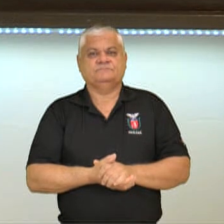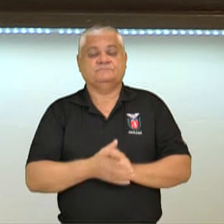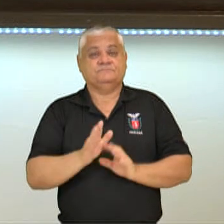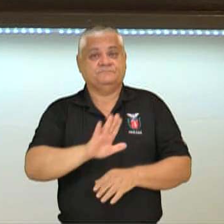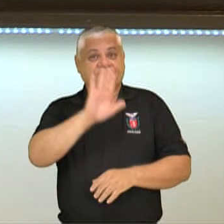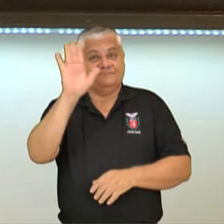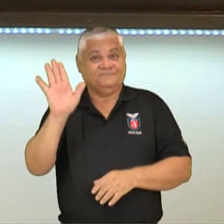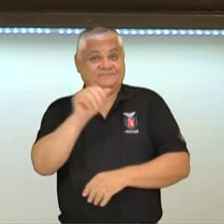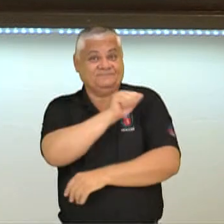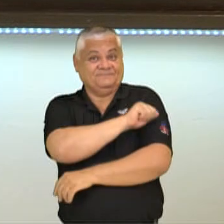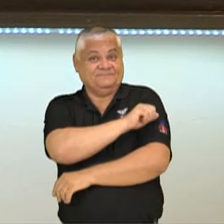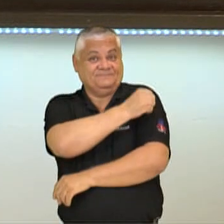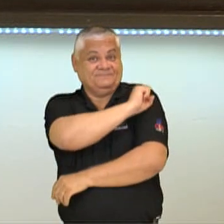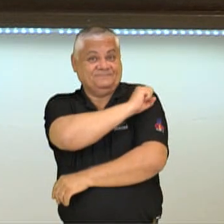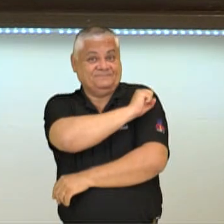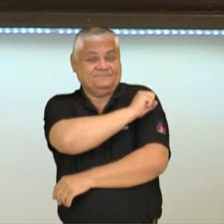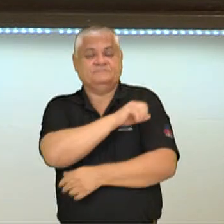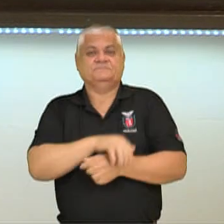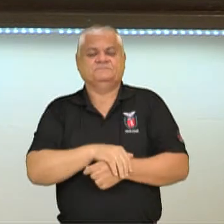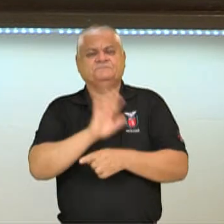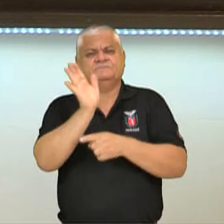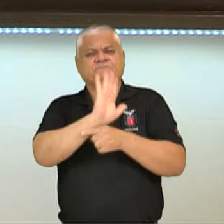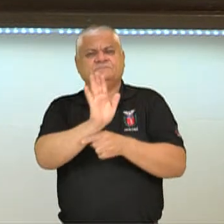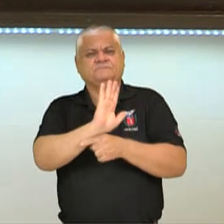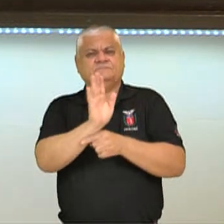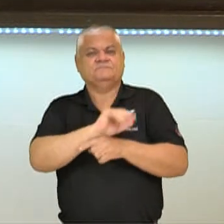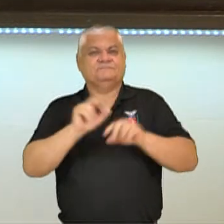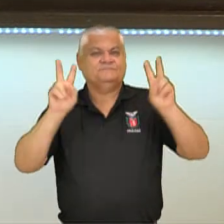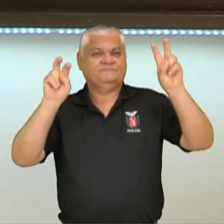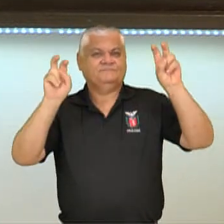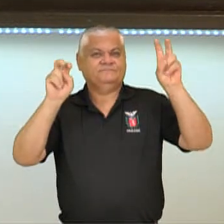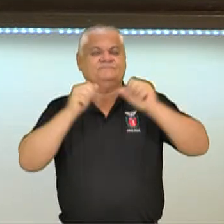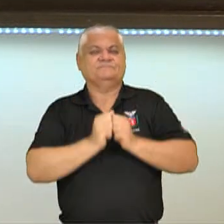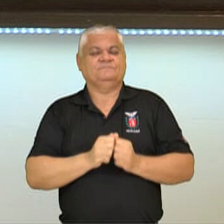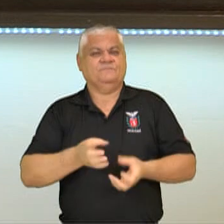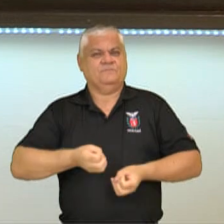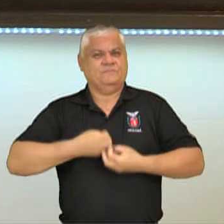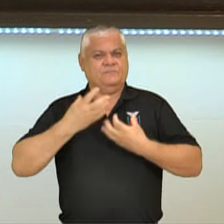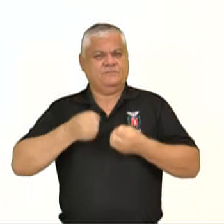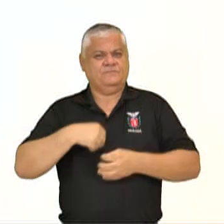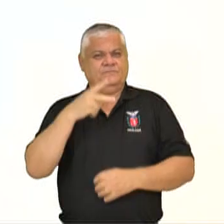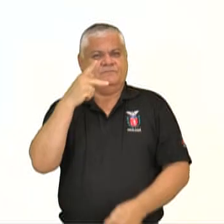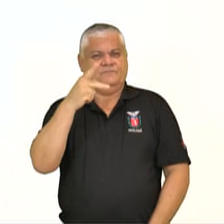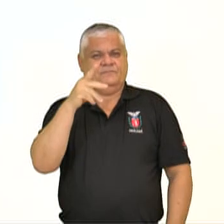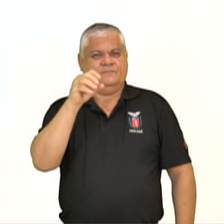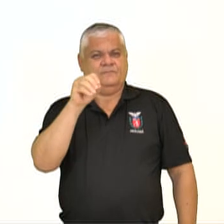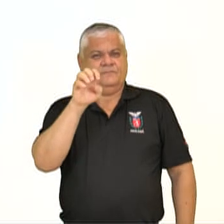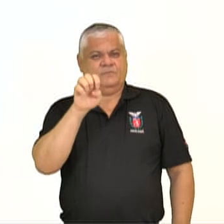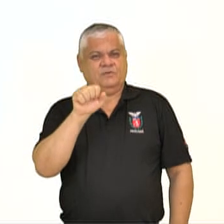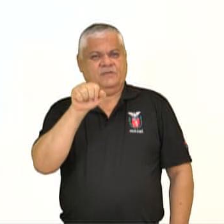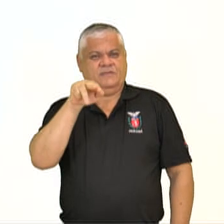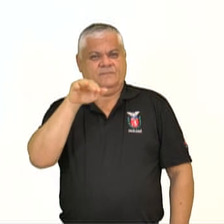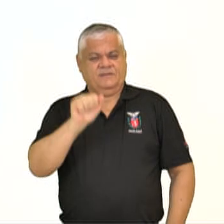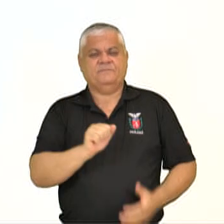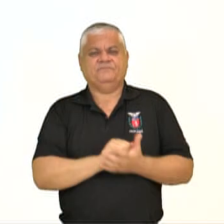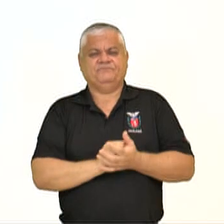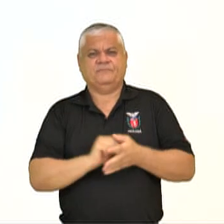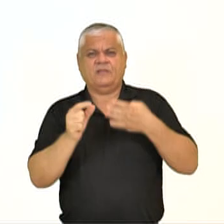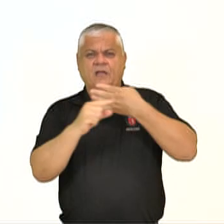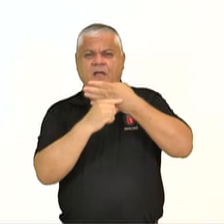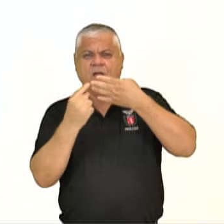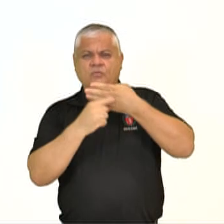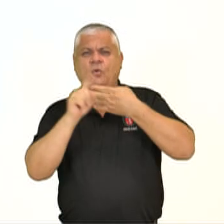Olá, estudantes do 8º ano. Nesse vídeo nós vamos falar a respeito do poema. O poeta é um fingidor. Finge